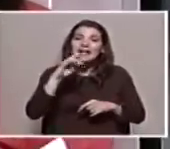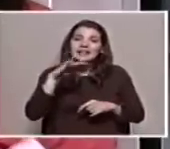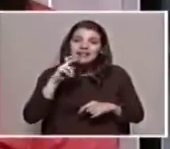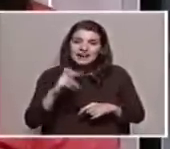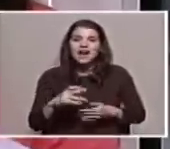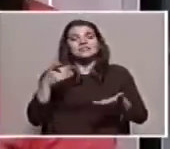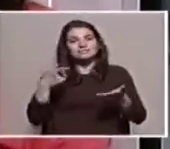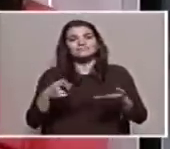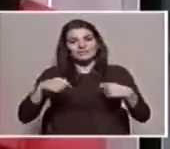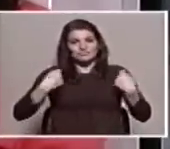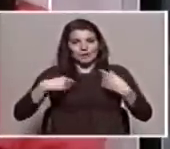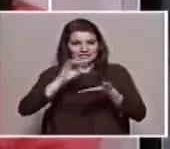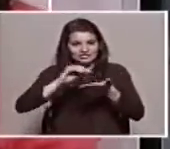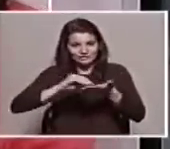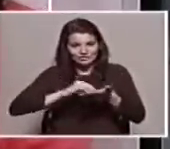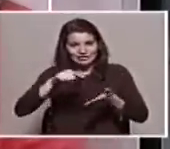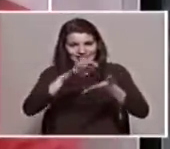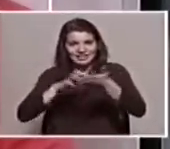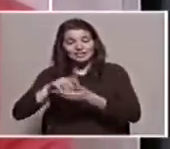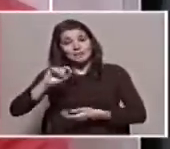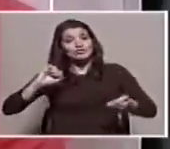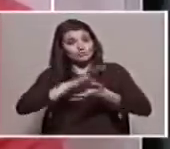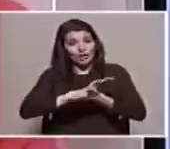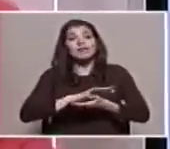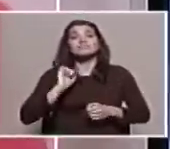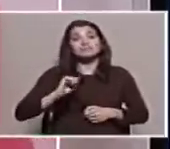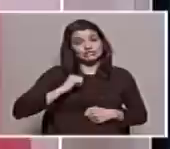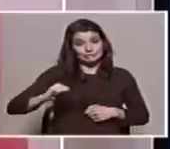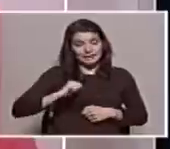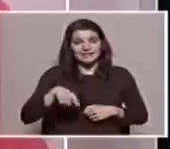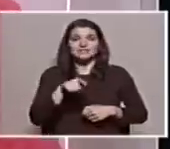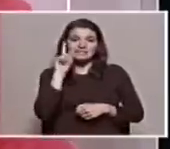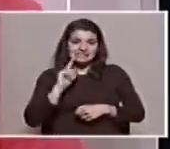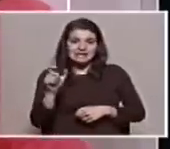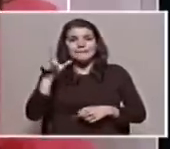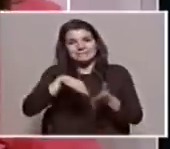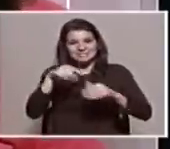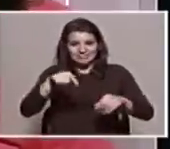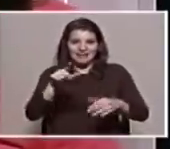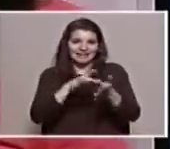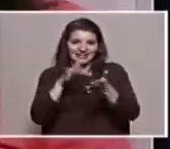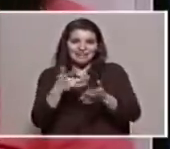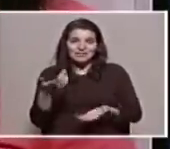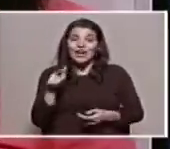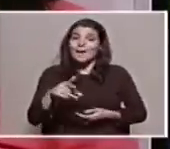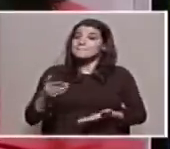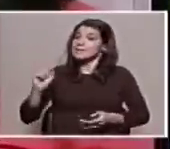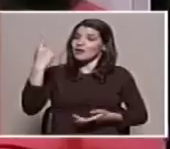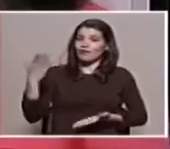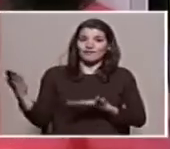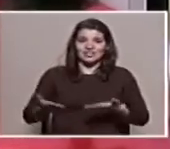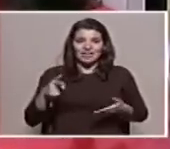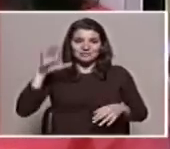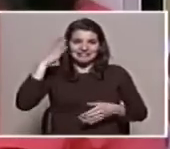autora do eh dos textos ela que é jornalista também do jornal expresso e que participa também neste livro do qual o nosso primeiro convidado desta